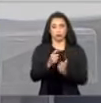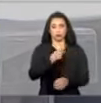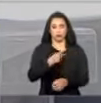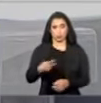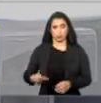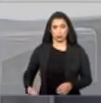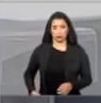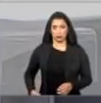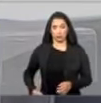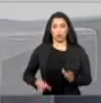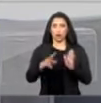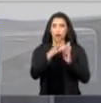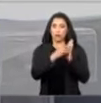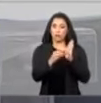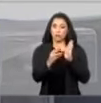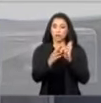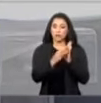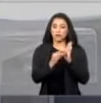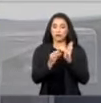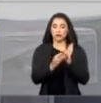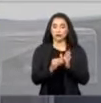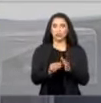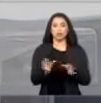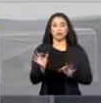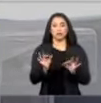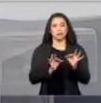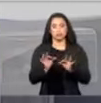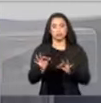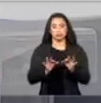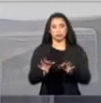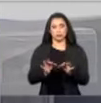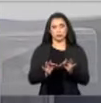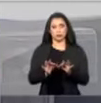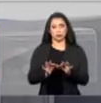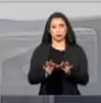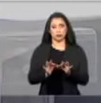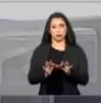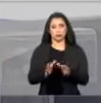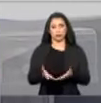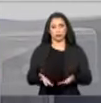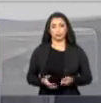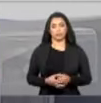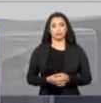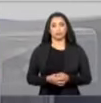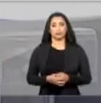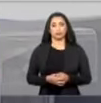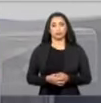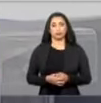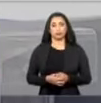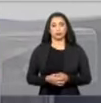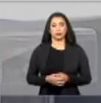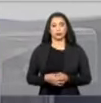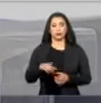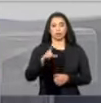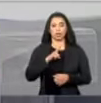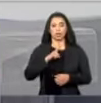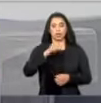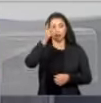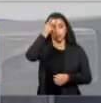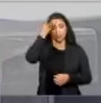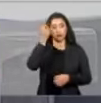formular um modelo de atuação de Estado ao setor. Alguns do que aqui estão fizeram parte